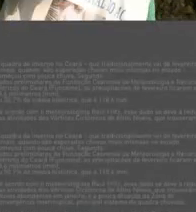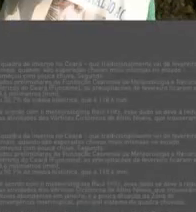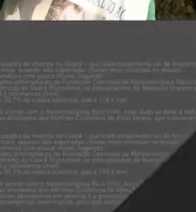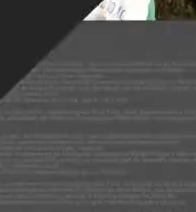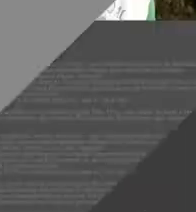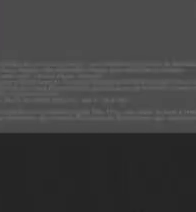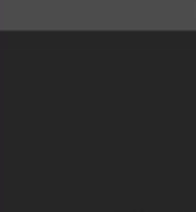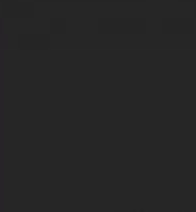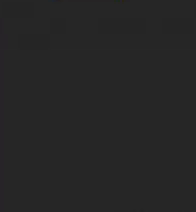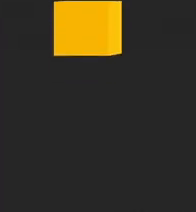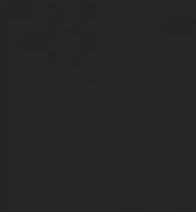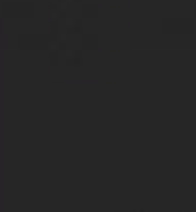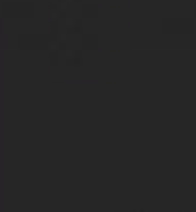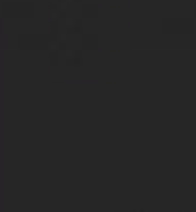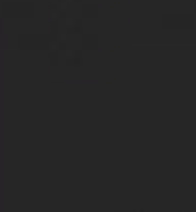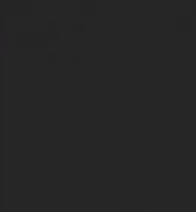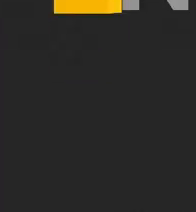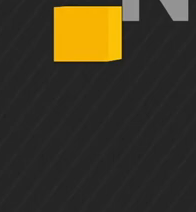ae